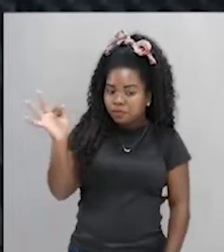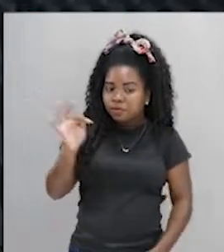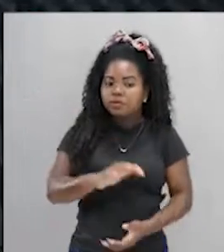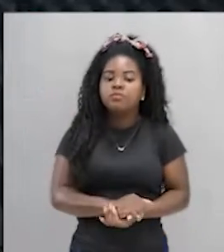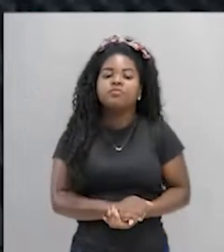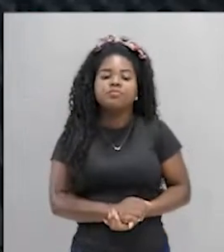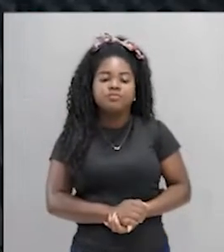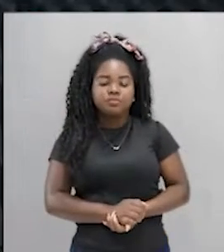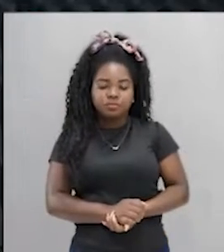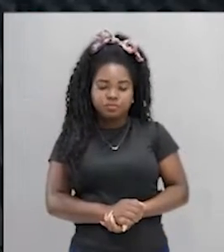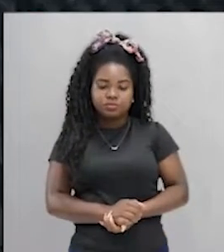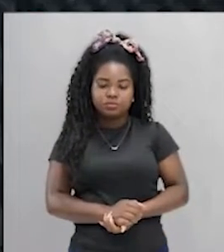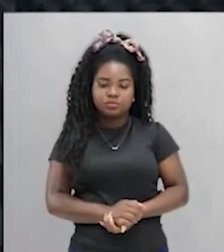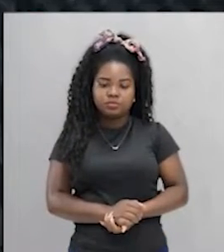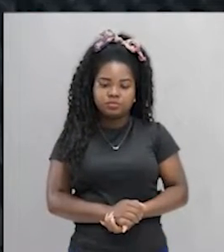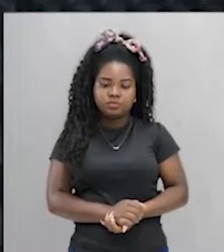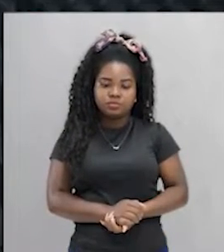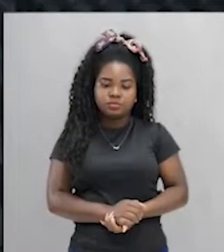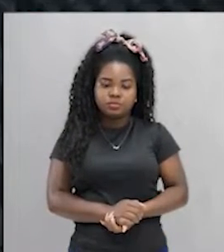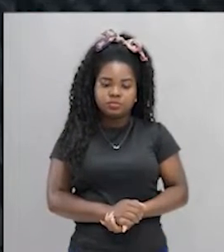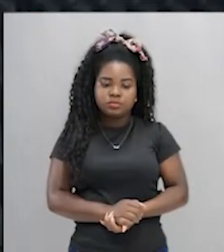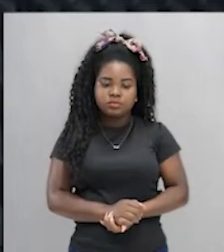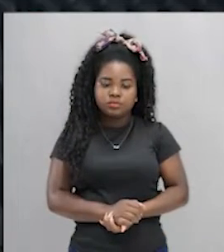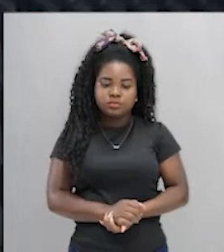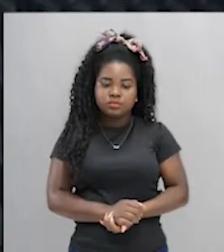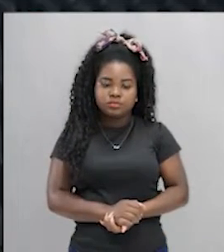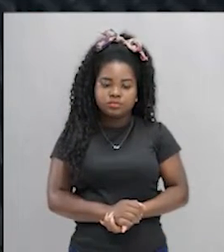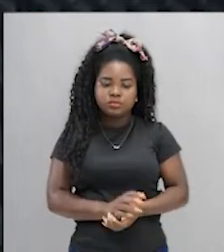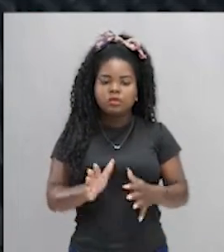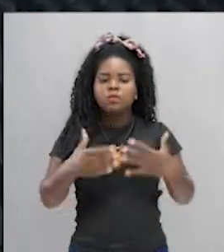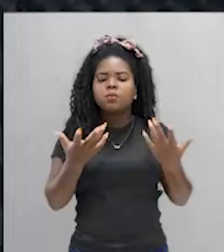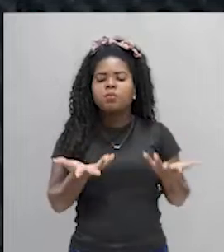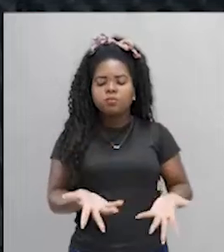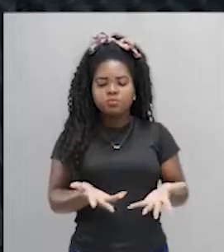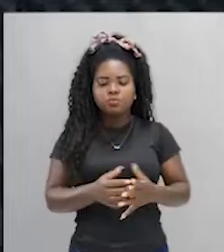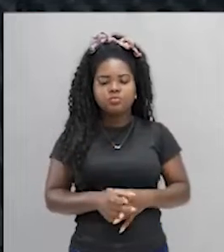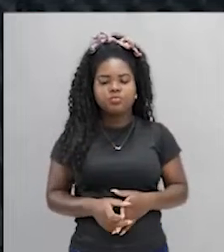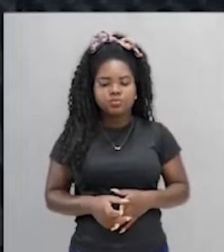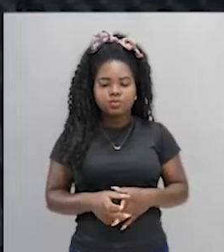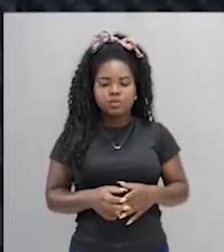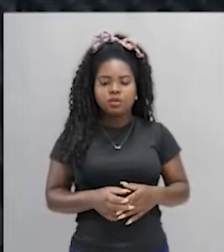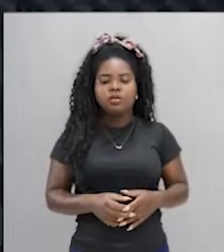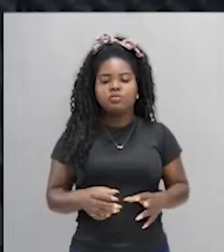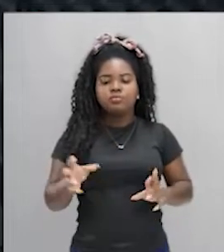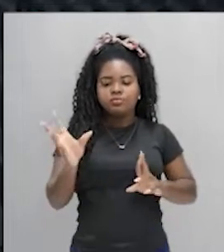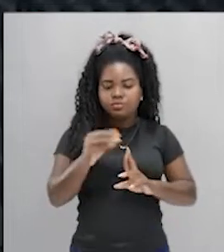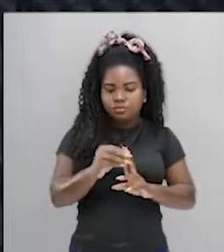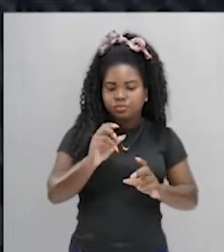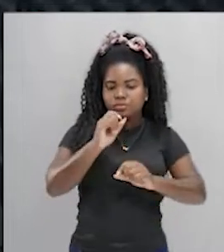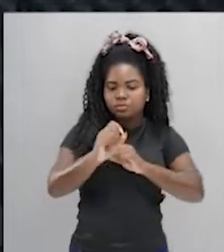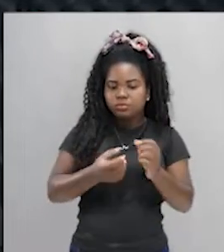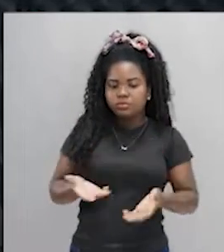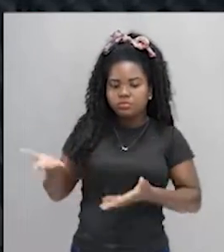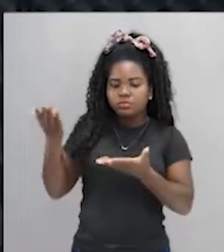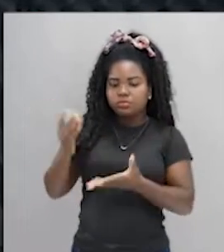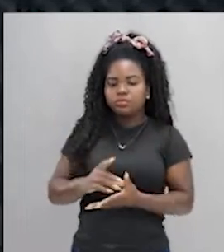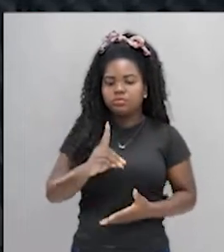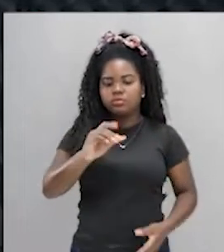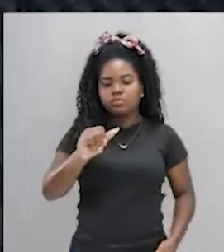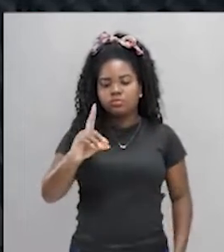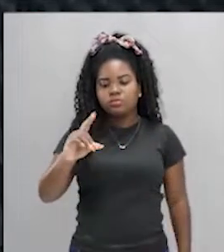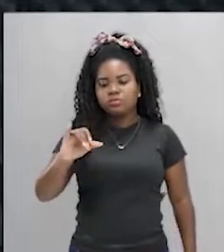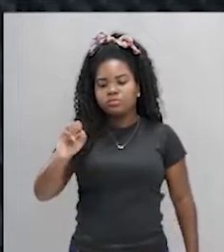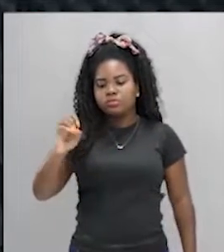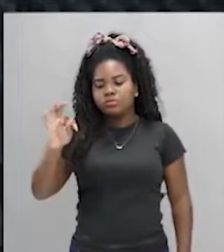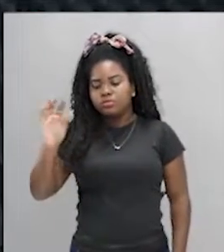meu caso, Antonin Artaud. Certo? Qual é a influência? Tem a influência tanto dadaísta quanto surrealista, que são